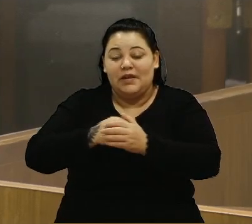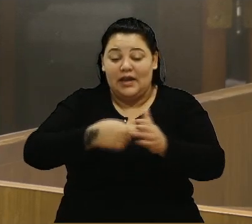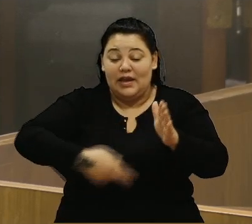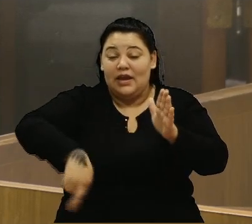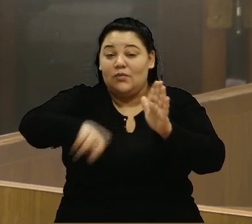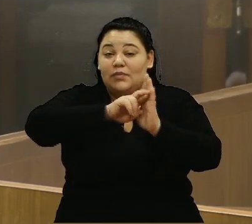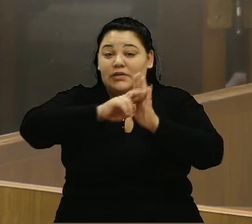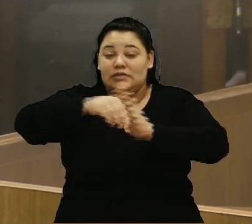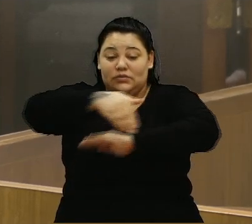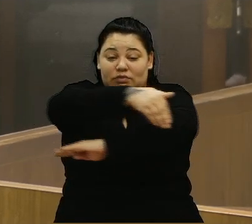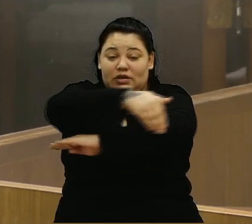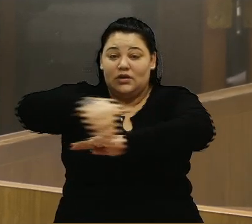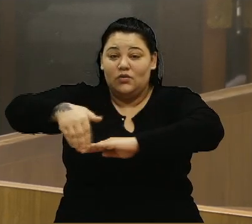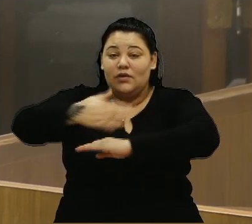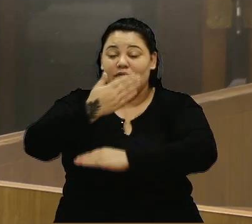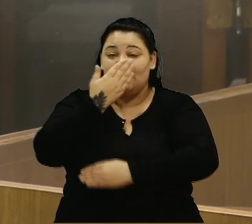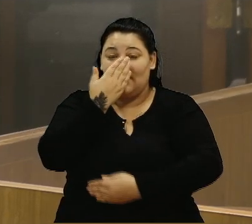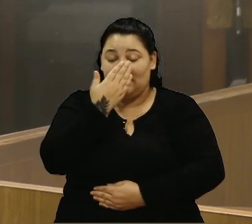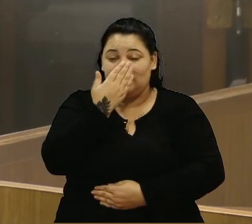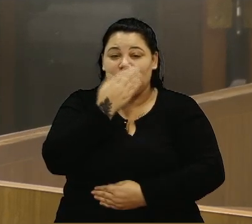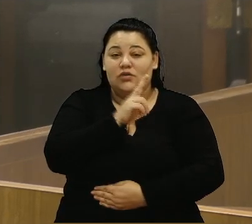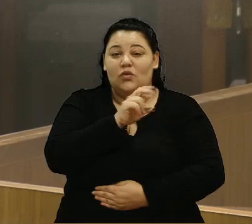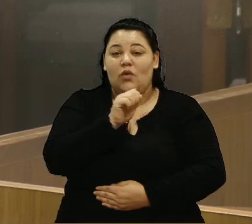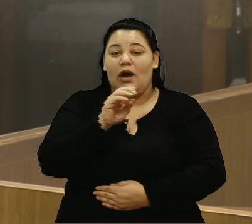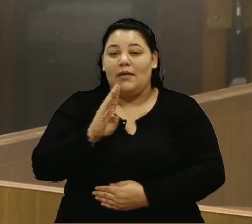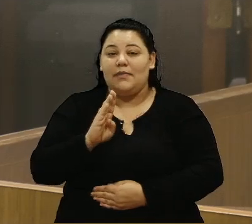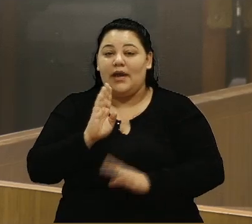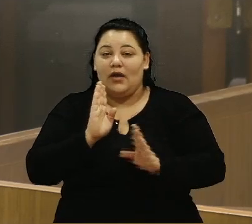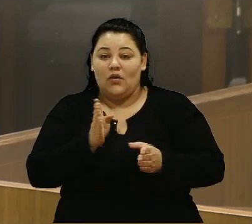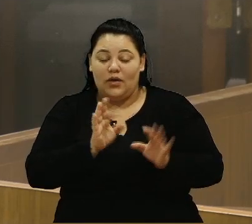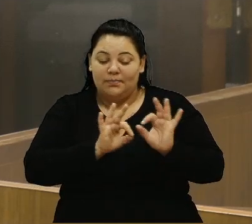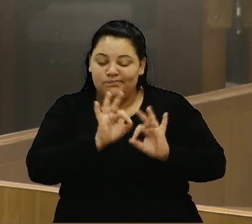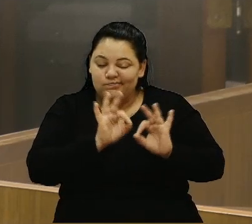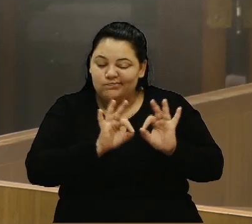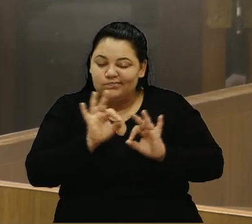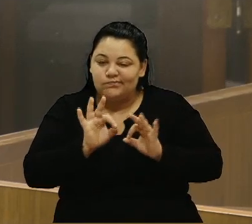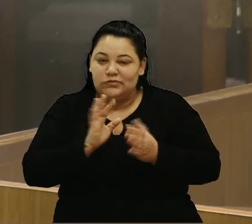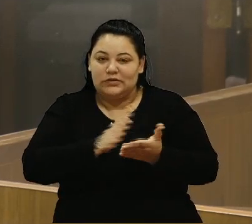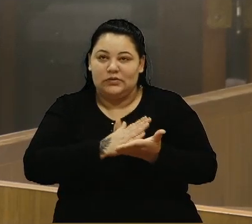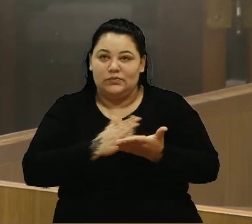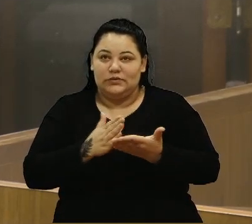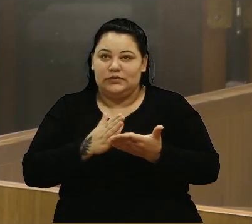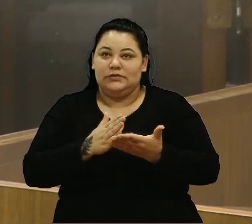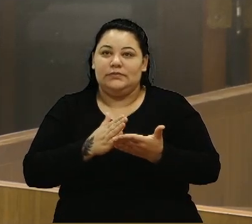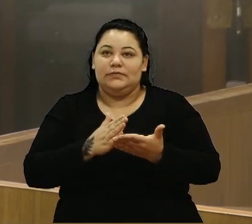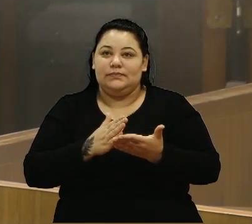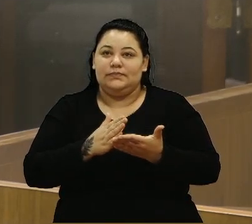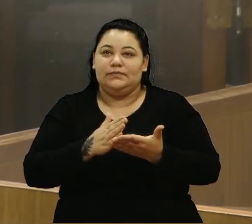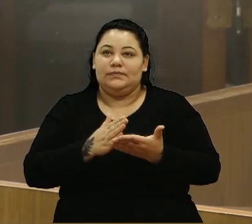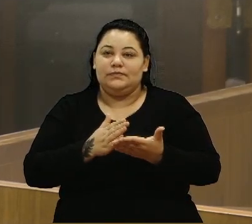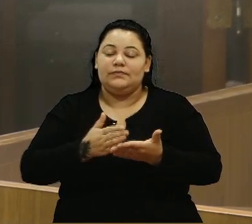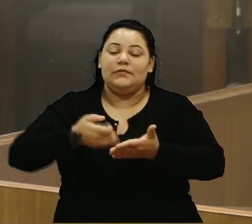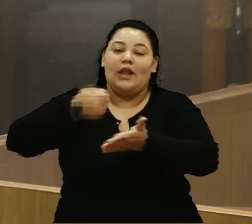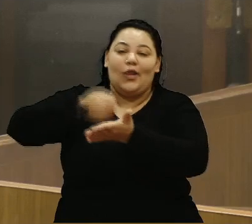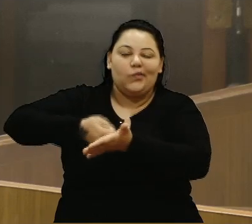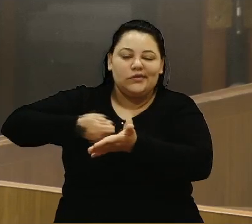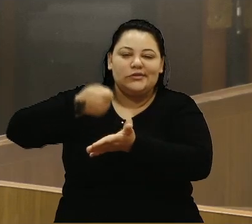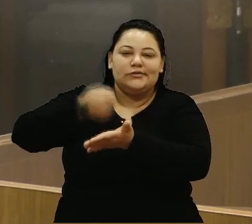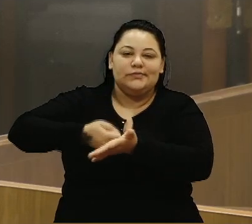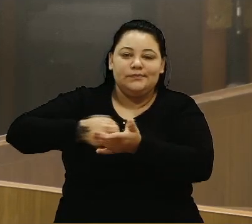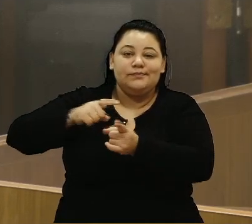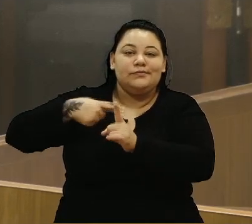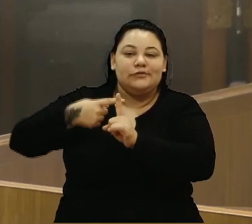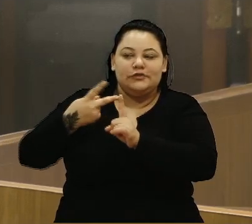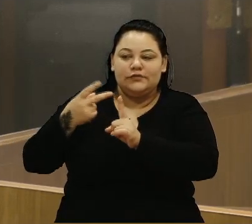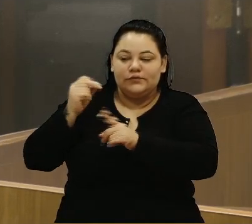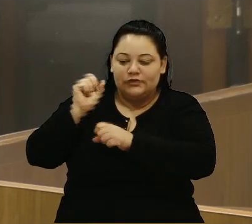rua em frente ao hub, que está recém começando, isso, a gente lutando já aí há mais de 20 anos